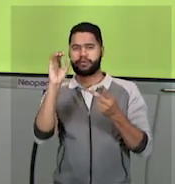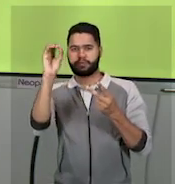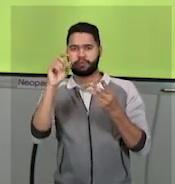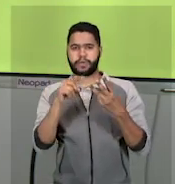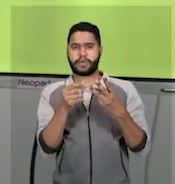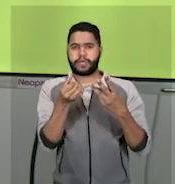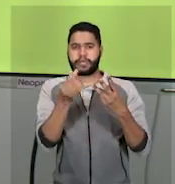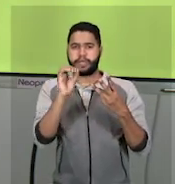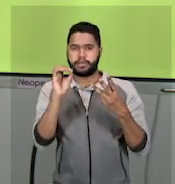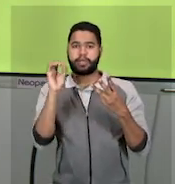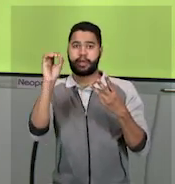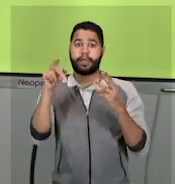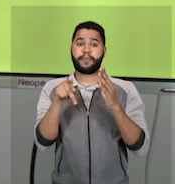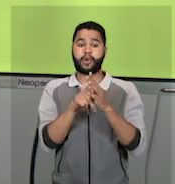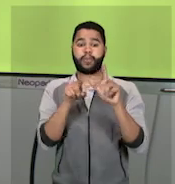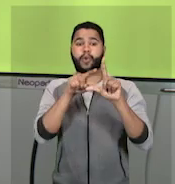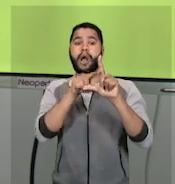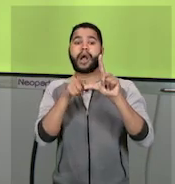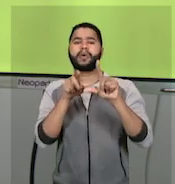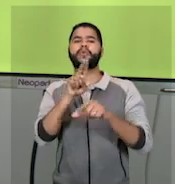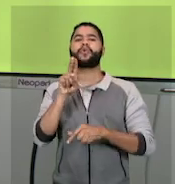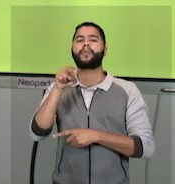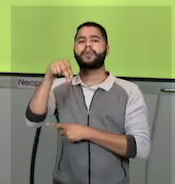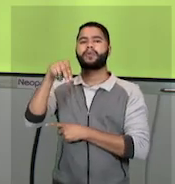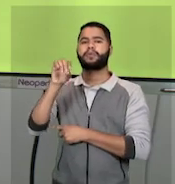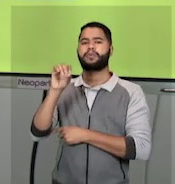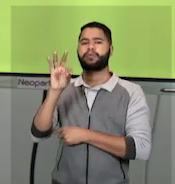são chamados de notáveis, né?